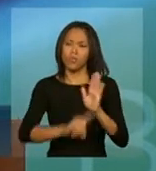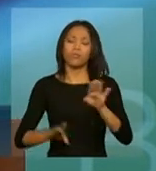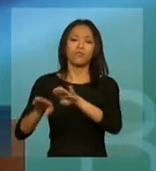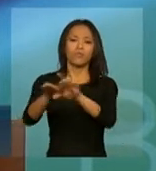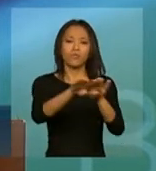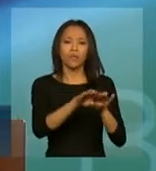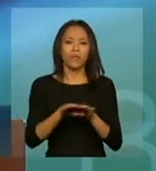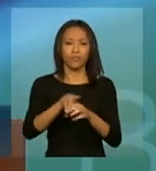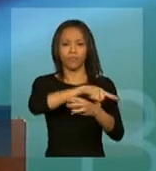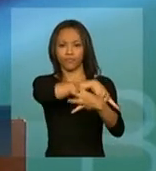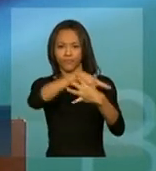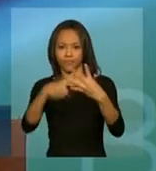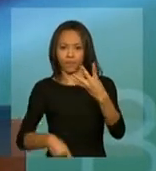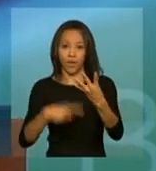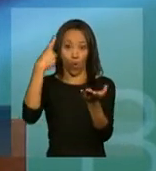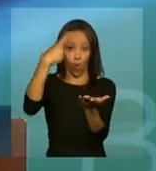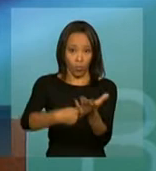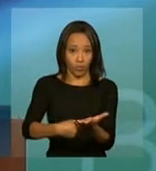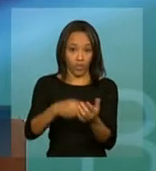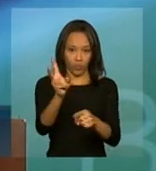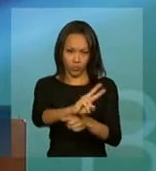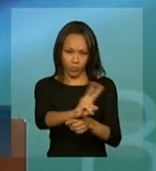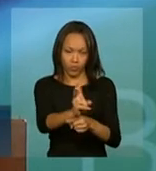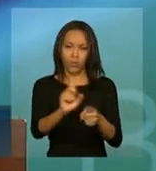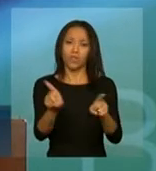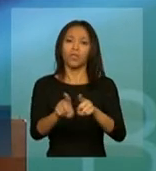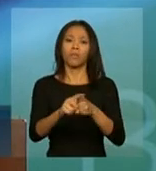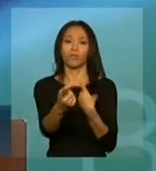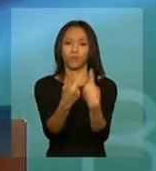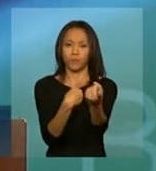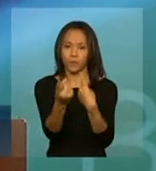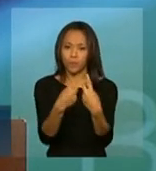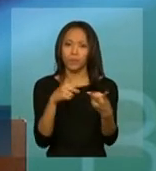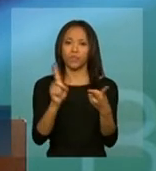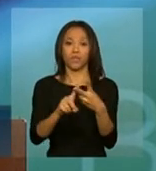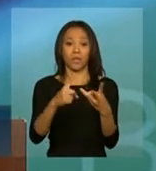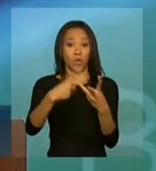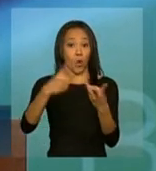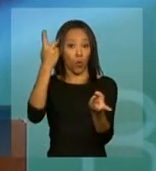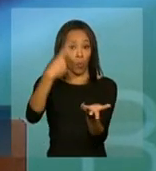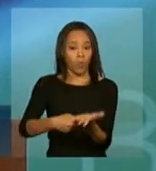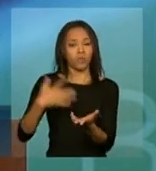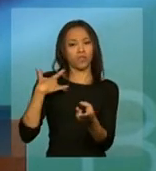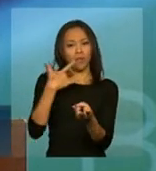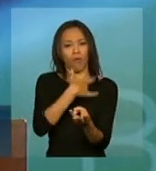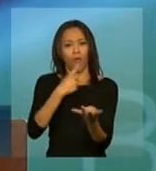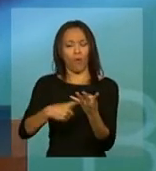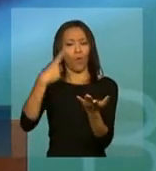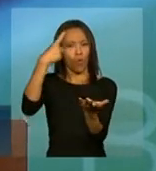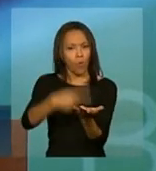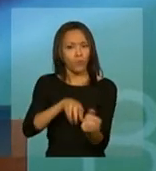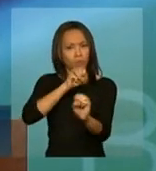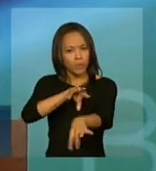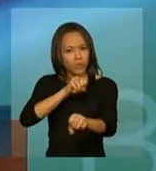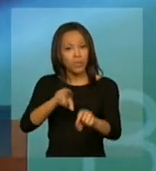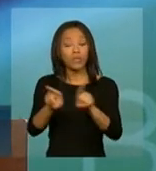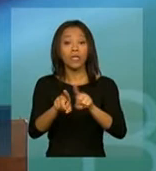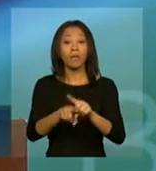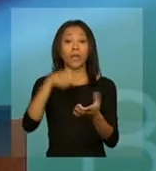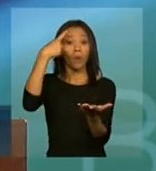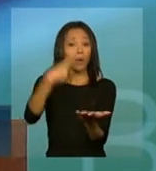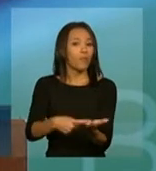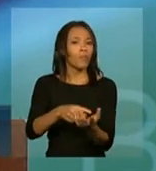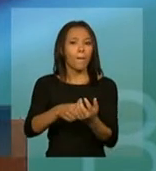dela nasceram os cinco pactos: o Pacto da Responsabilidade Fiscal, o Pacto da Mobilidade Urbana, o Pacto pela Saúde, o Pacto pela Educação, o Pacto pela Reforma Política, os